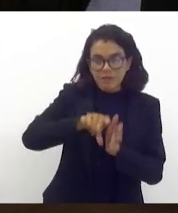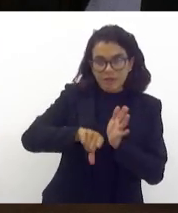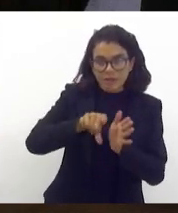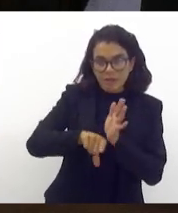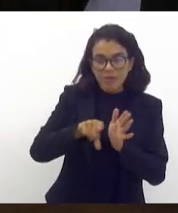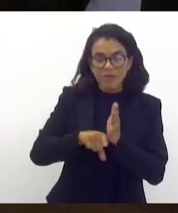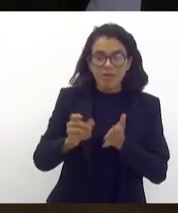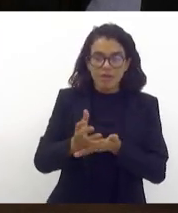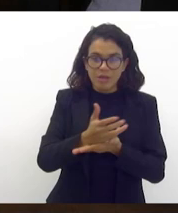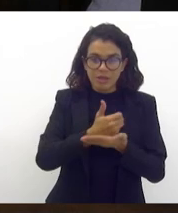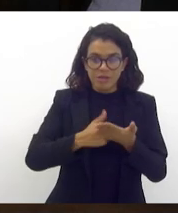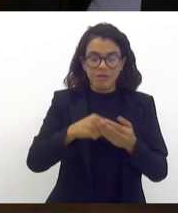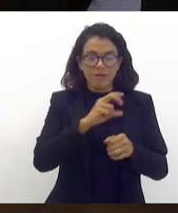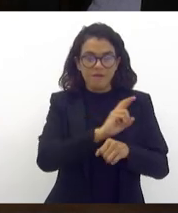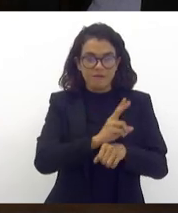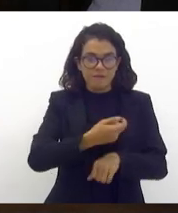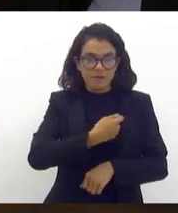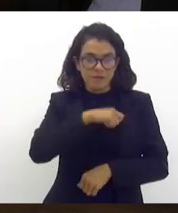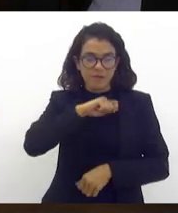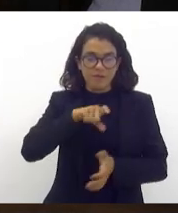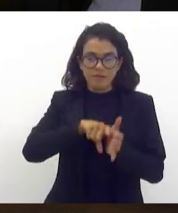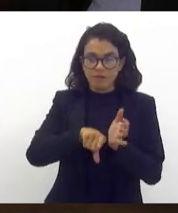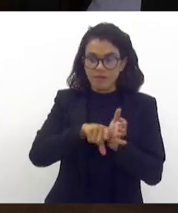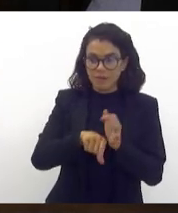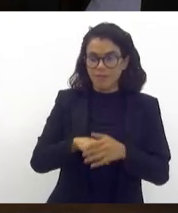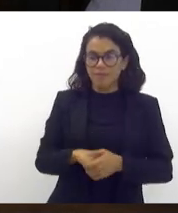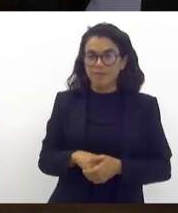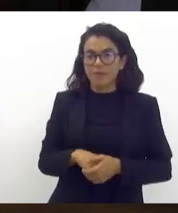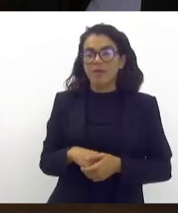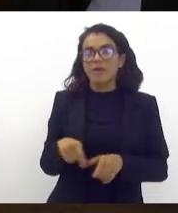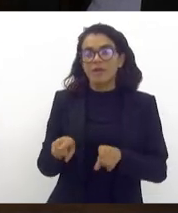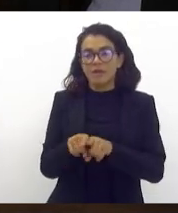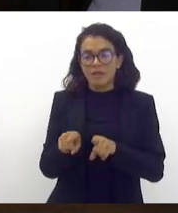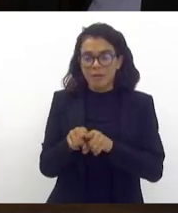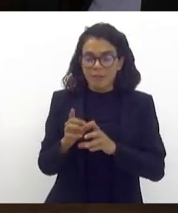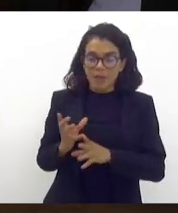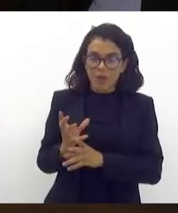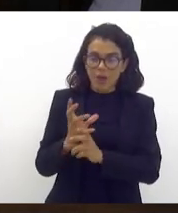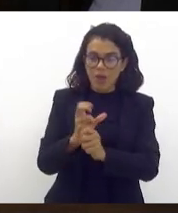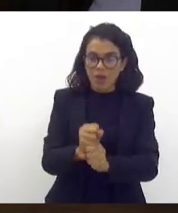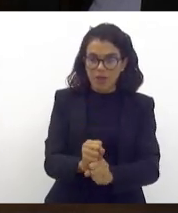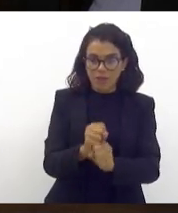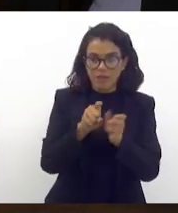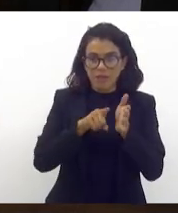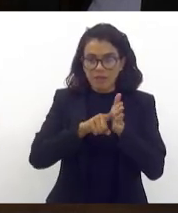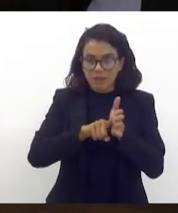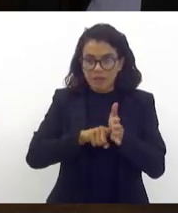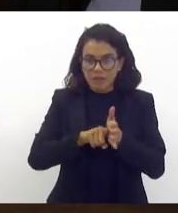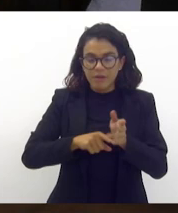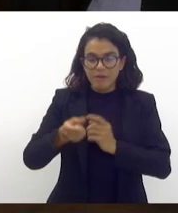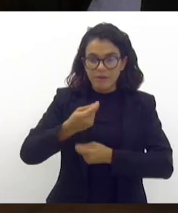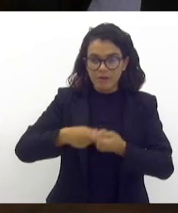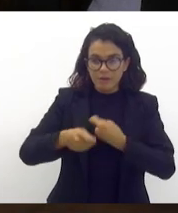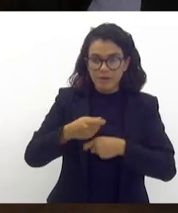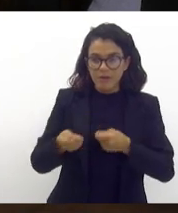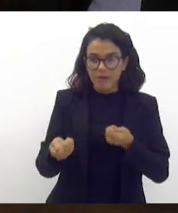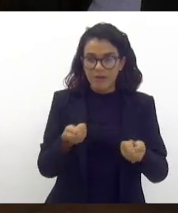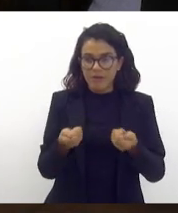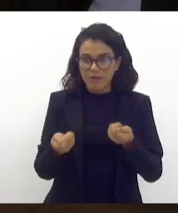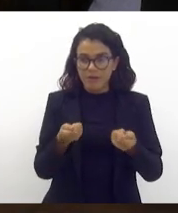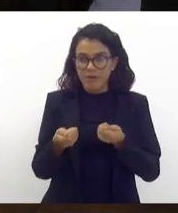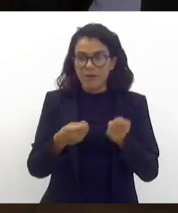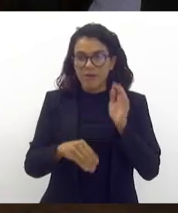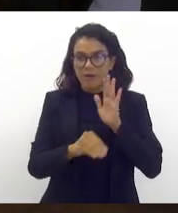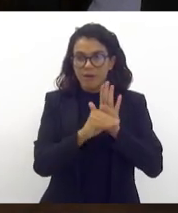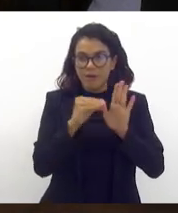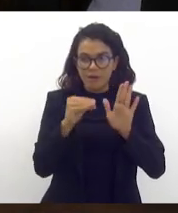da Arrecadação Estadual e Fiscalização dos Tributos Estaduais e de Orçamento, Finanças, Fiscalização Financeira e Controle, as